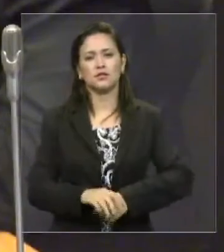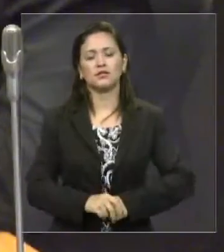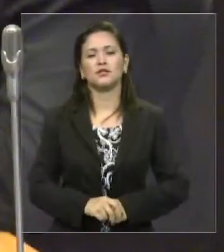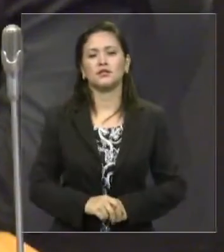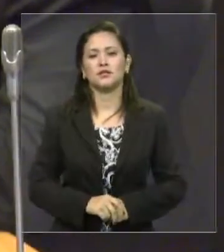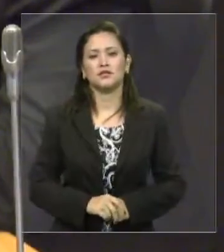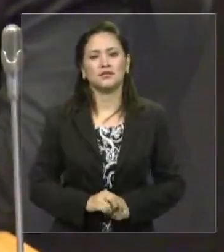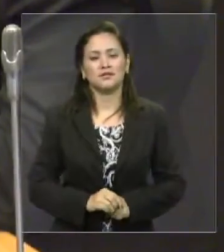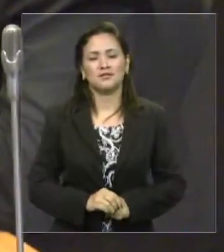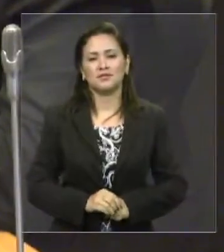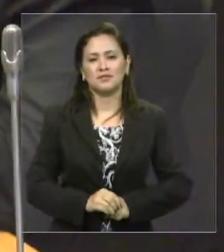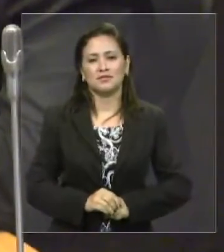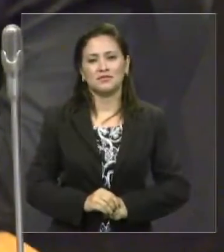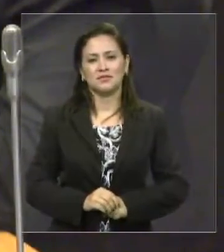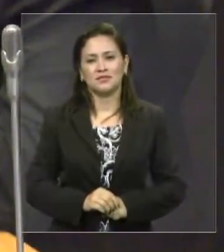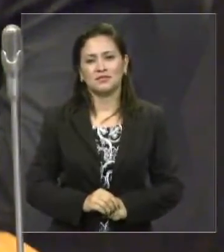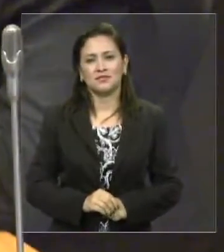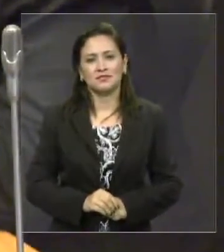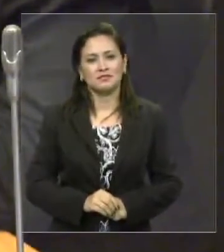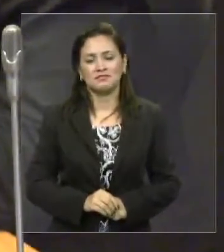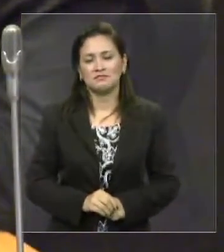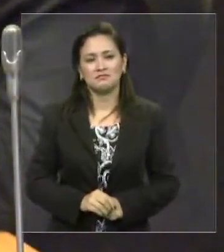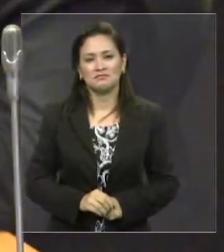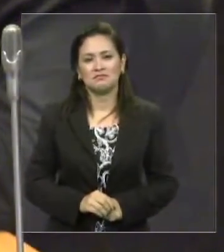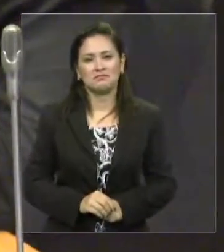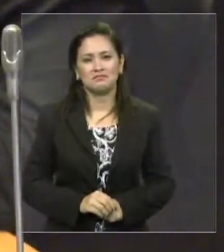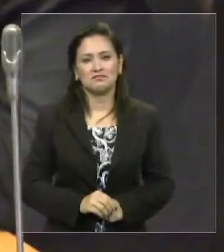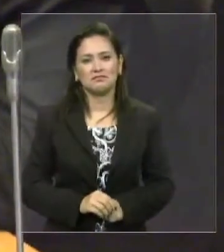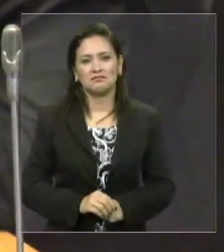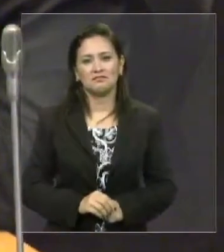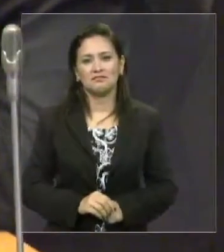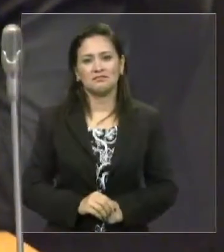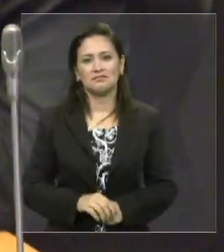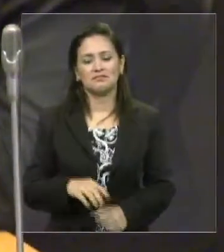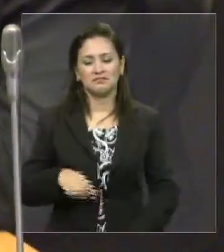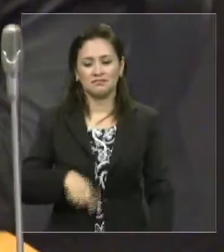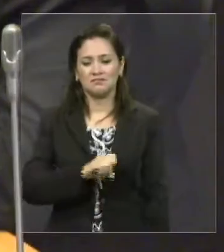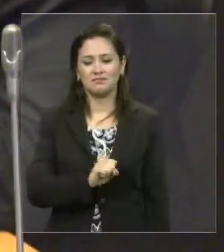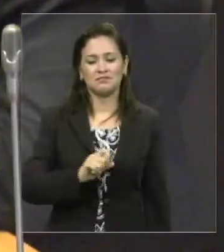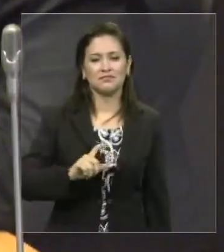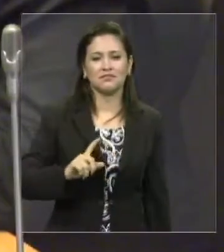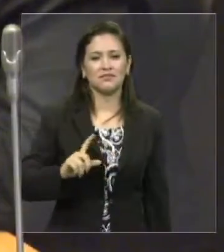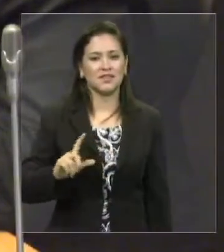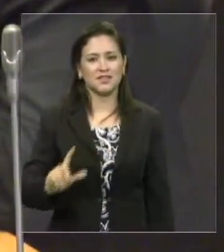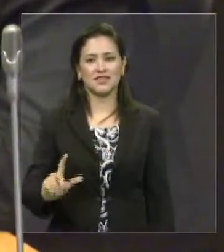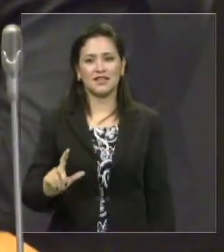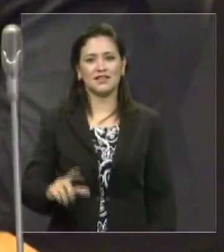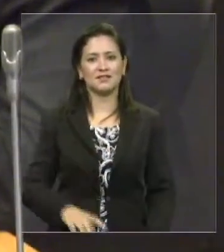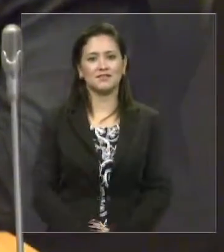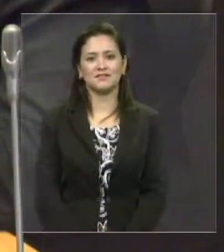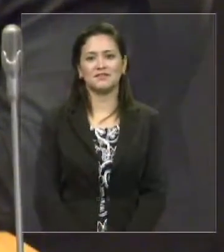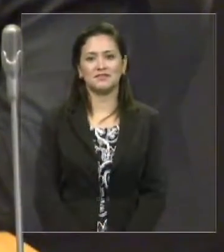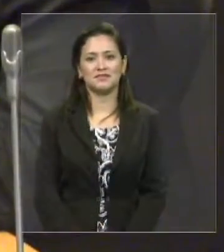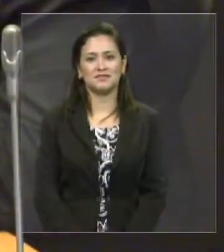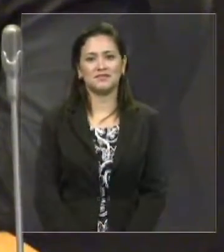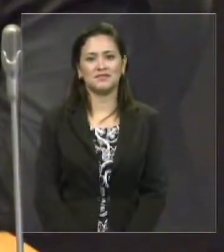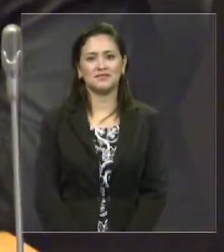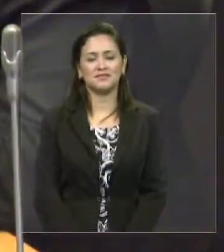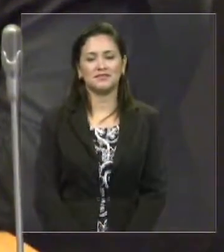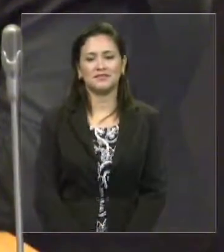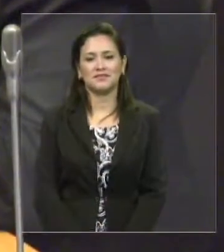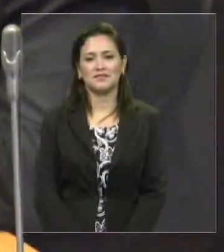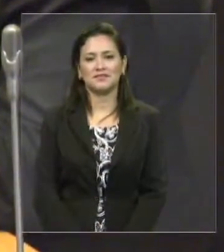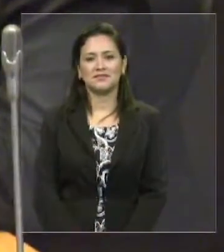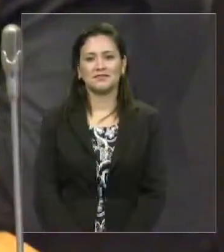de transporte público, que é um marco dessa gestão, um marco da história da capital São Luís. Obviamente que não se resolve problemas seculares em